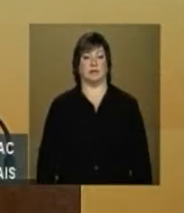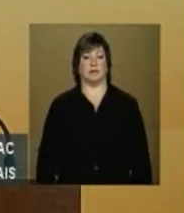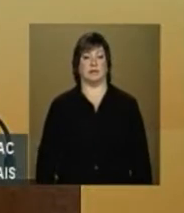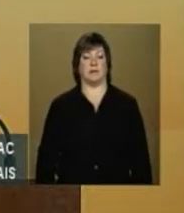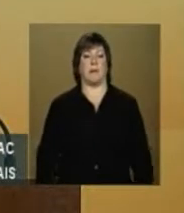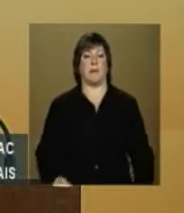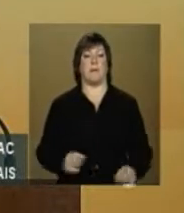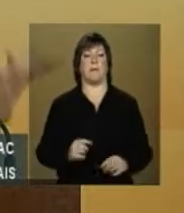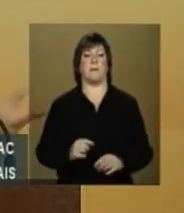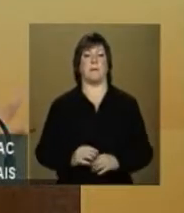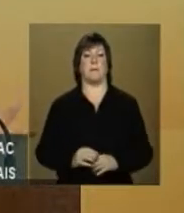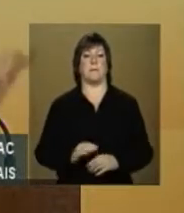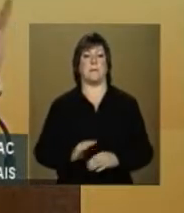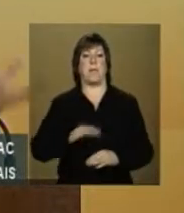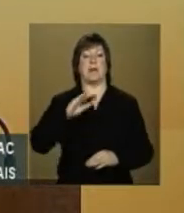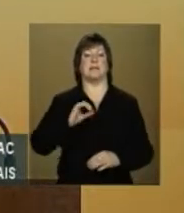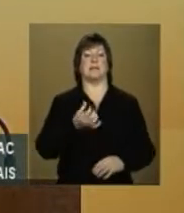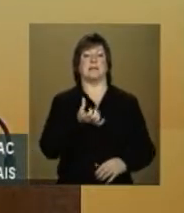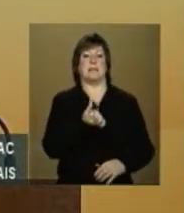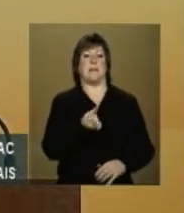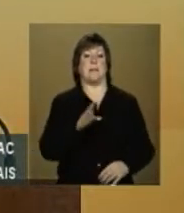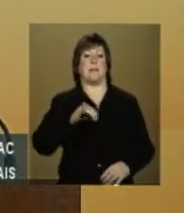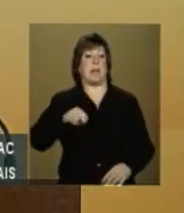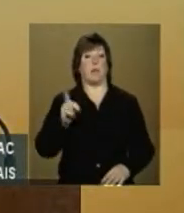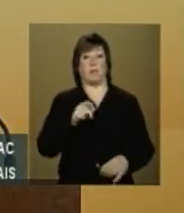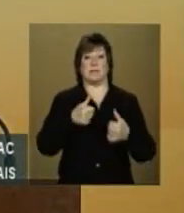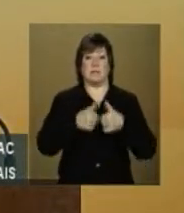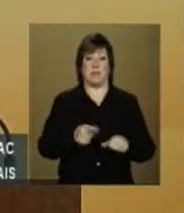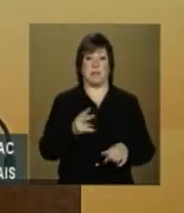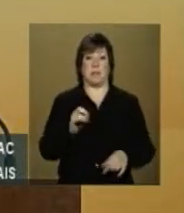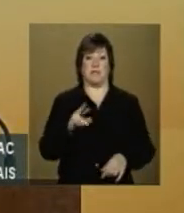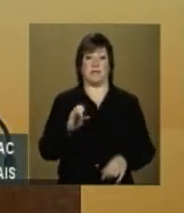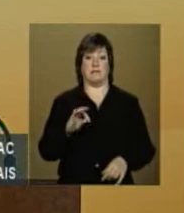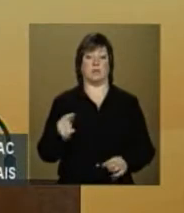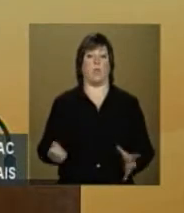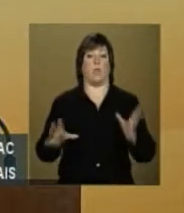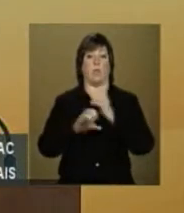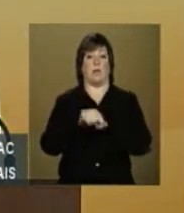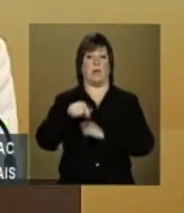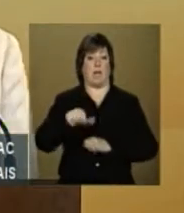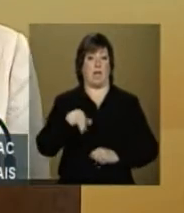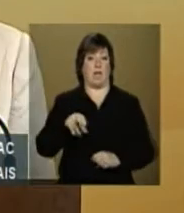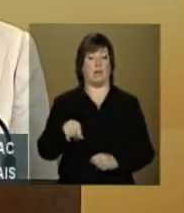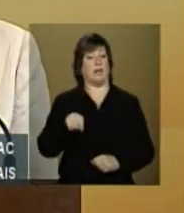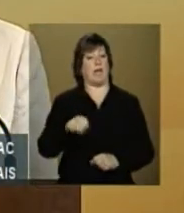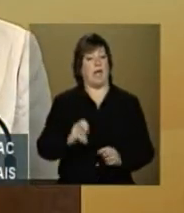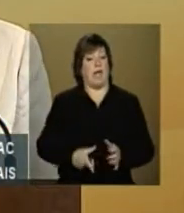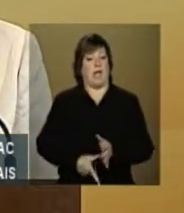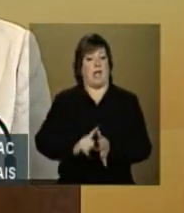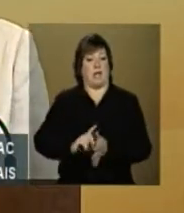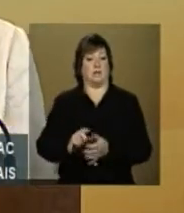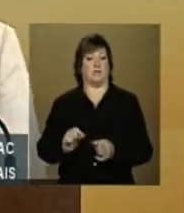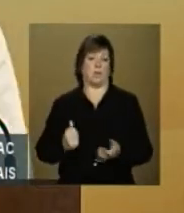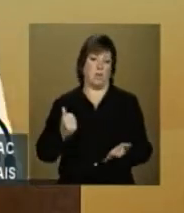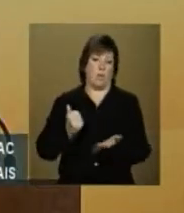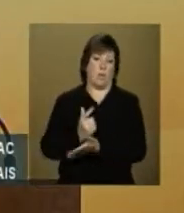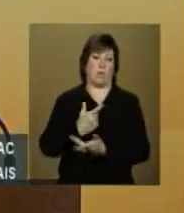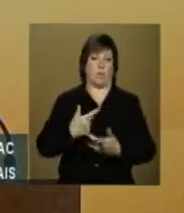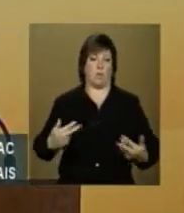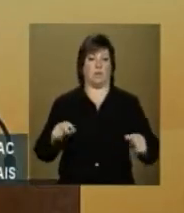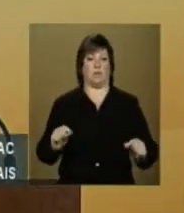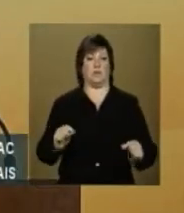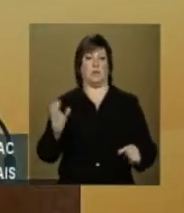mais de 6 bilhões não estavam previstos no orçamento desse ano, são antecipações de compra,